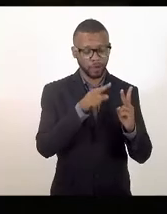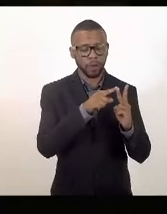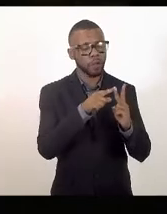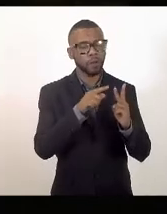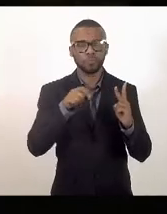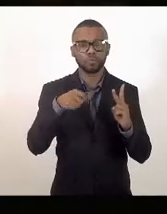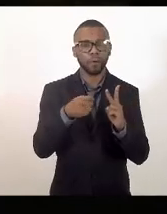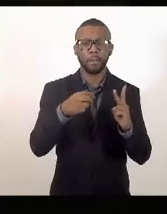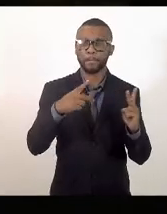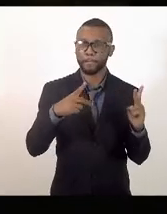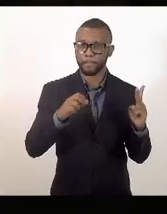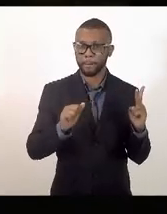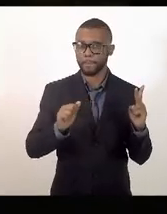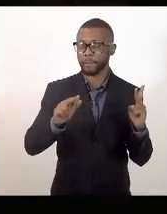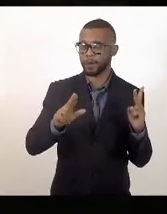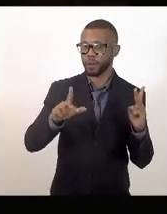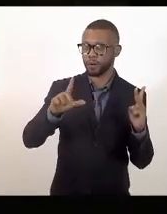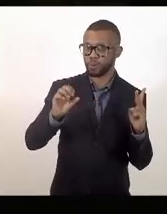Paulo José.